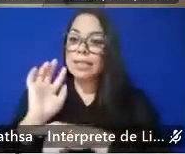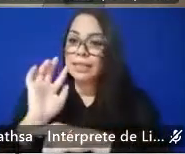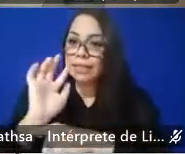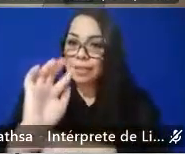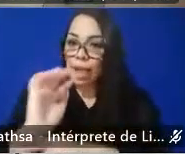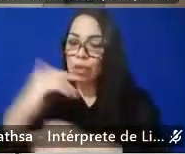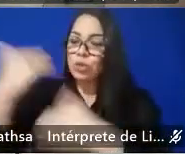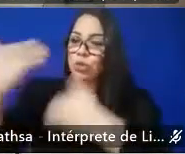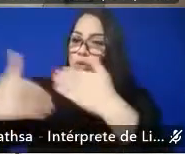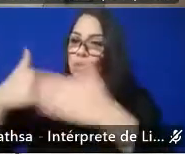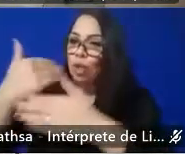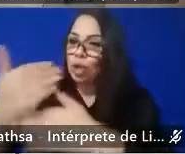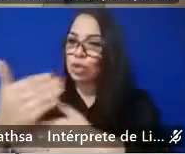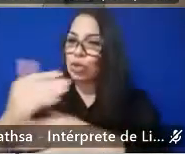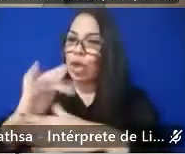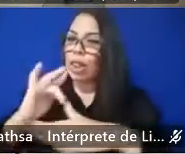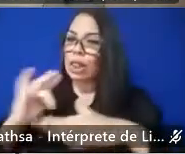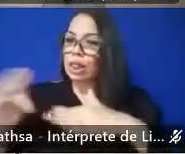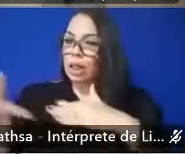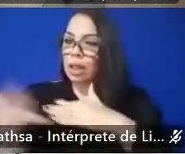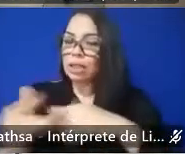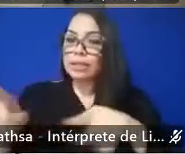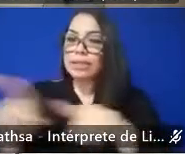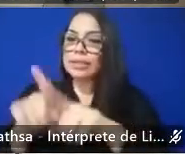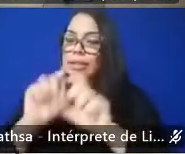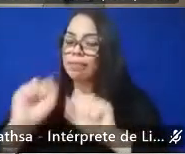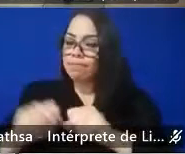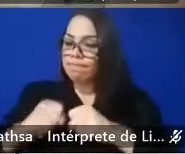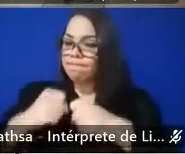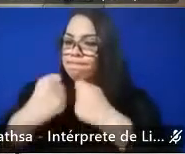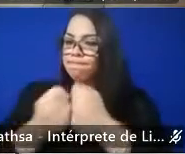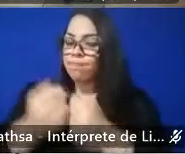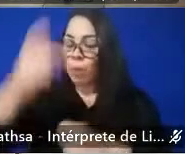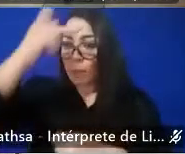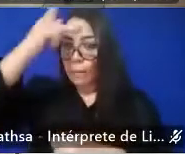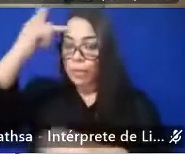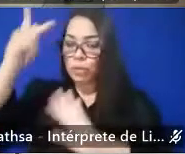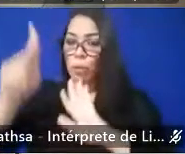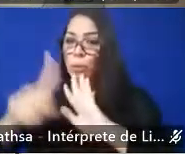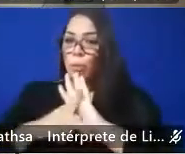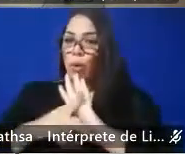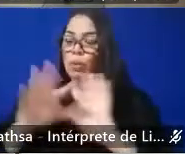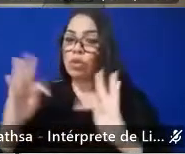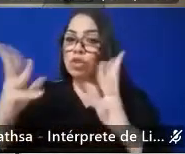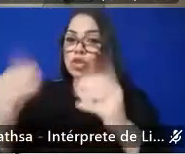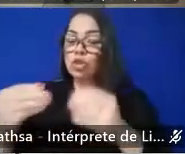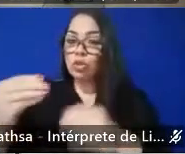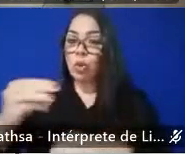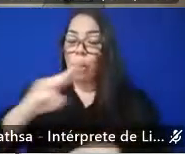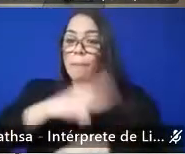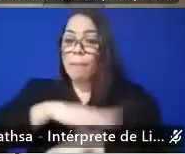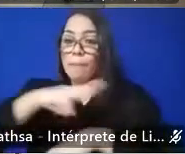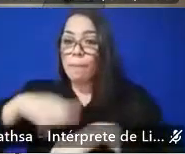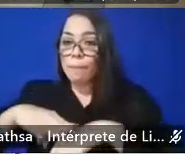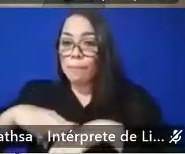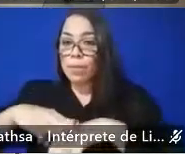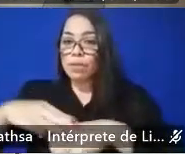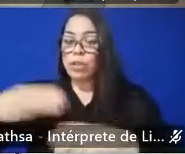tecnológicos e o forte empenho pessoal de todos os membros e servidores a corregedoria-geral